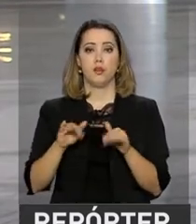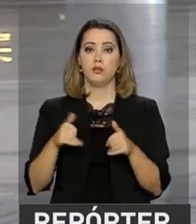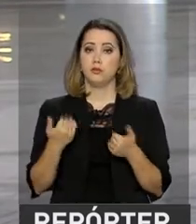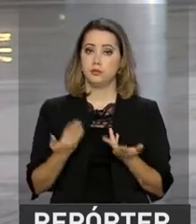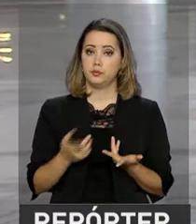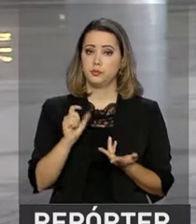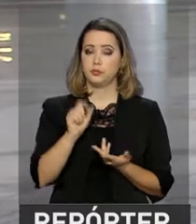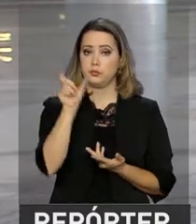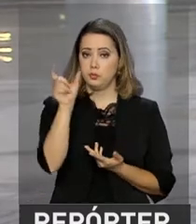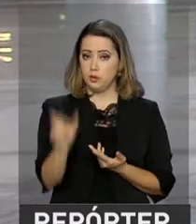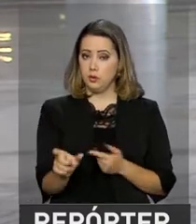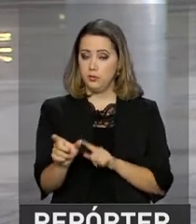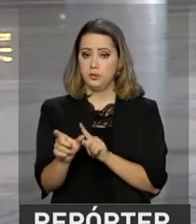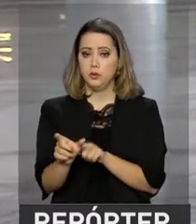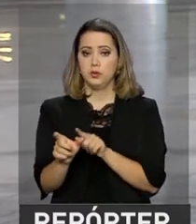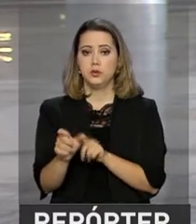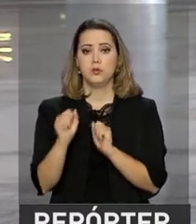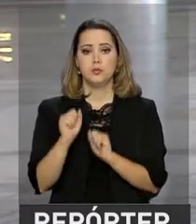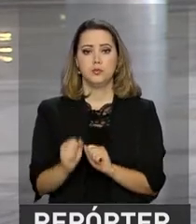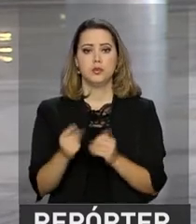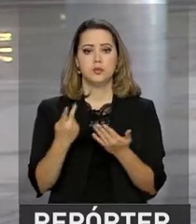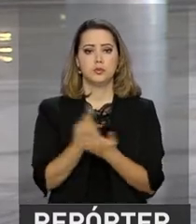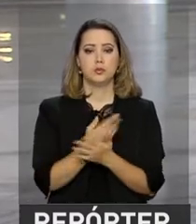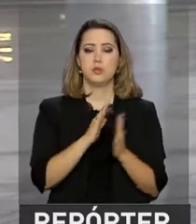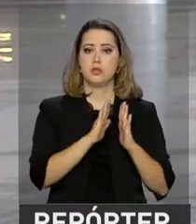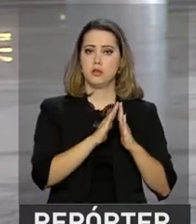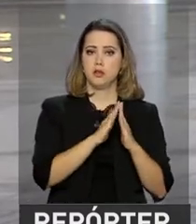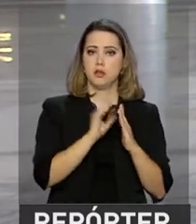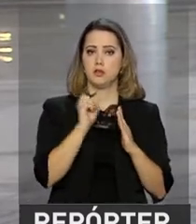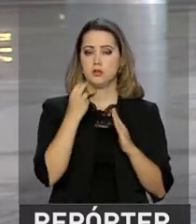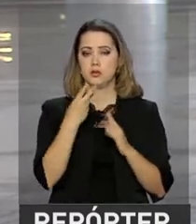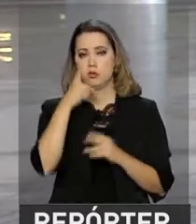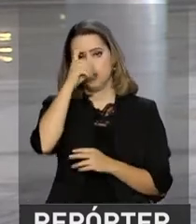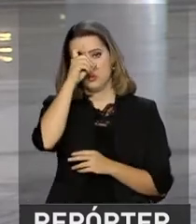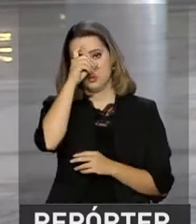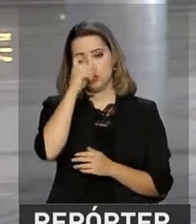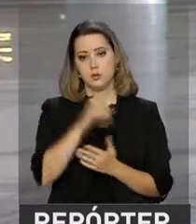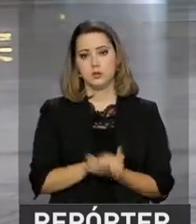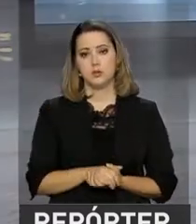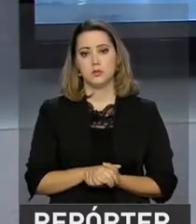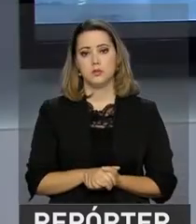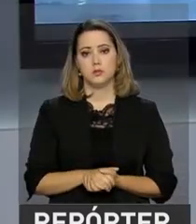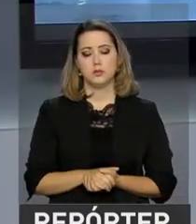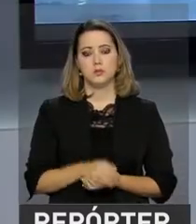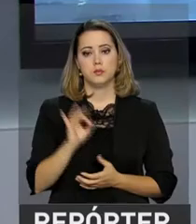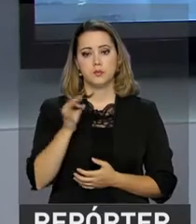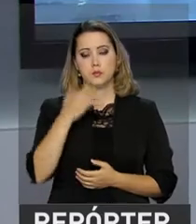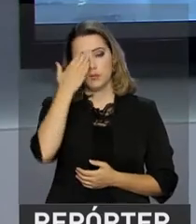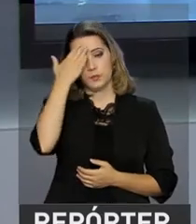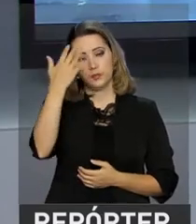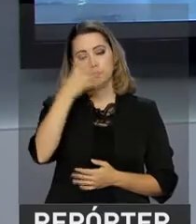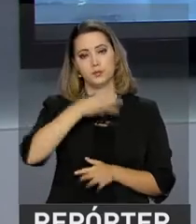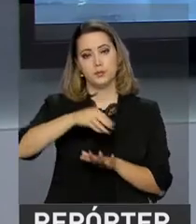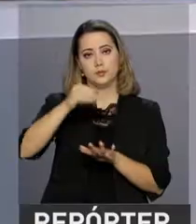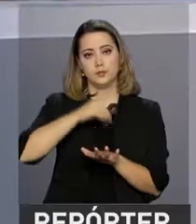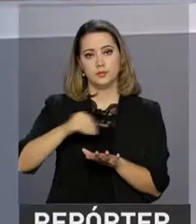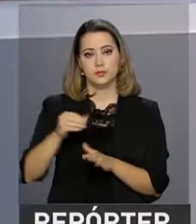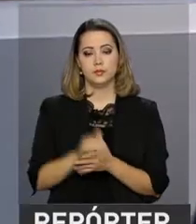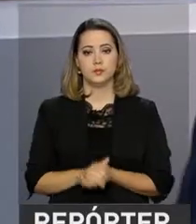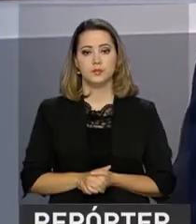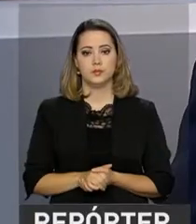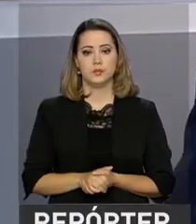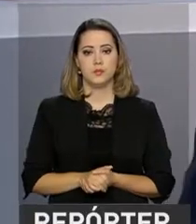do beneficiário, do segurado, poderá ser feita em casa ou no hospital. Roberto? Tá certo, Luana. Obrigado aí pelas